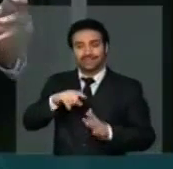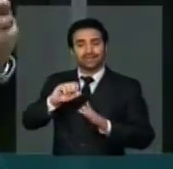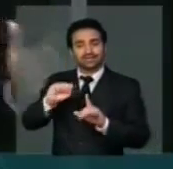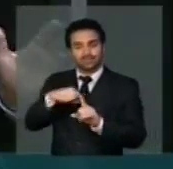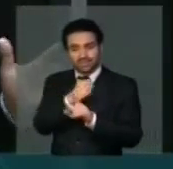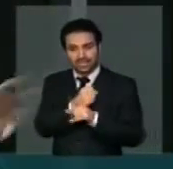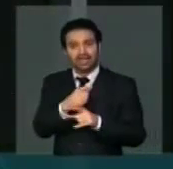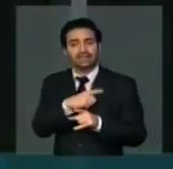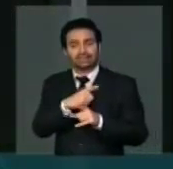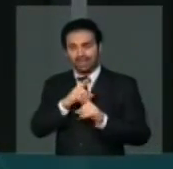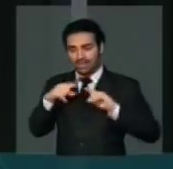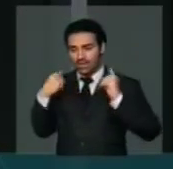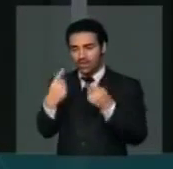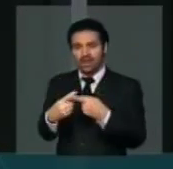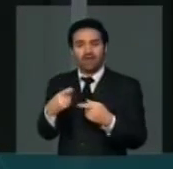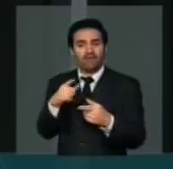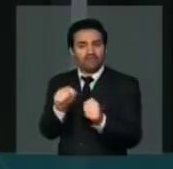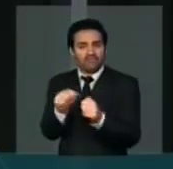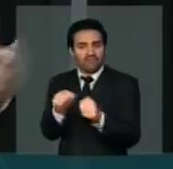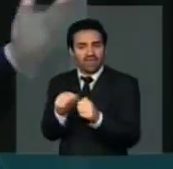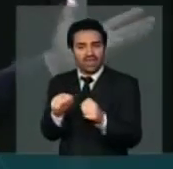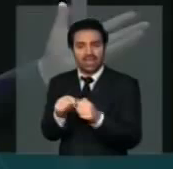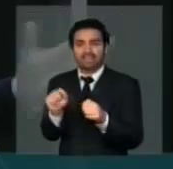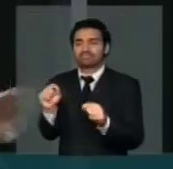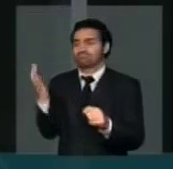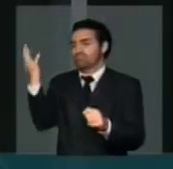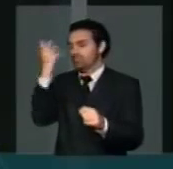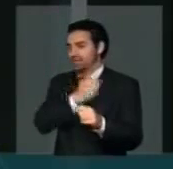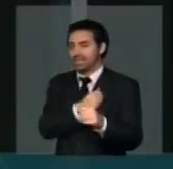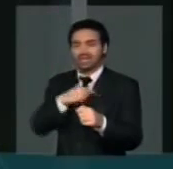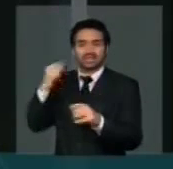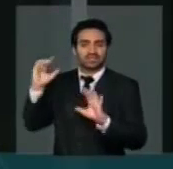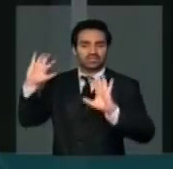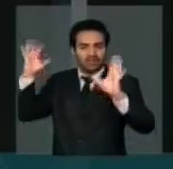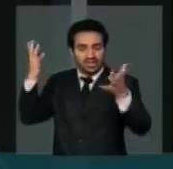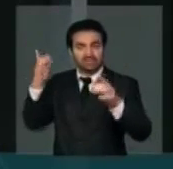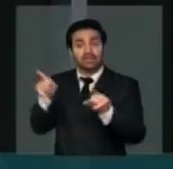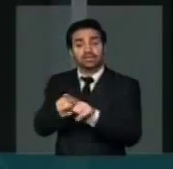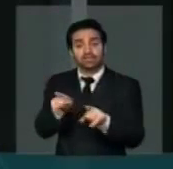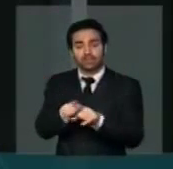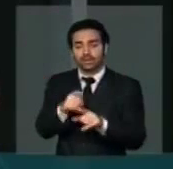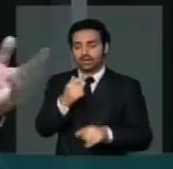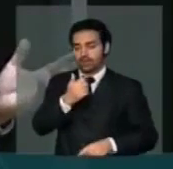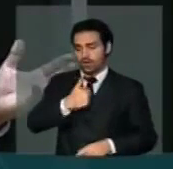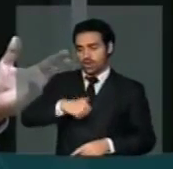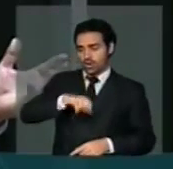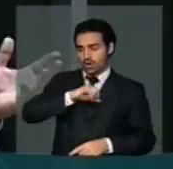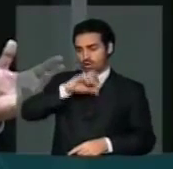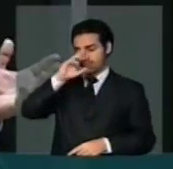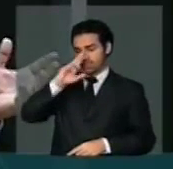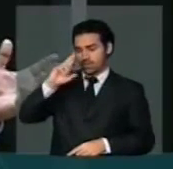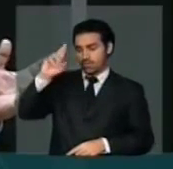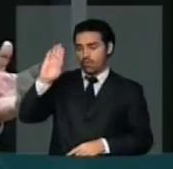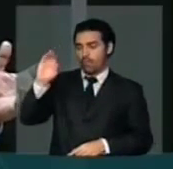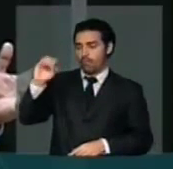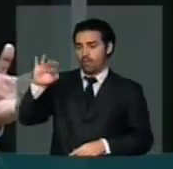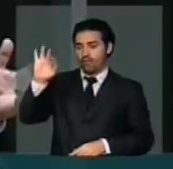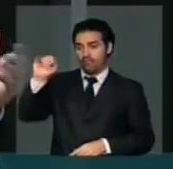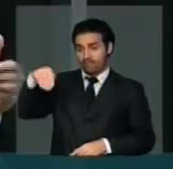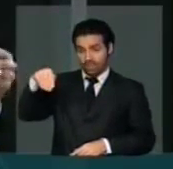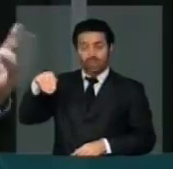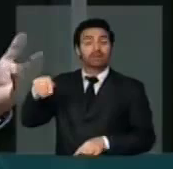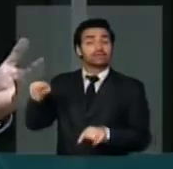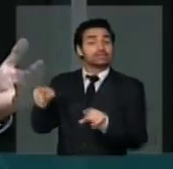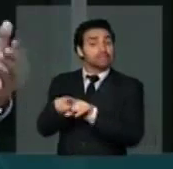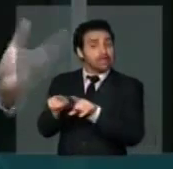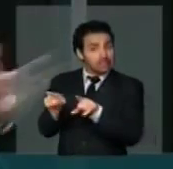um belíssimo São João em Mairi, em Senhor do Bonfim, onde tive a oportunidade de participar com várias lideranças,